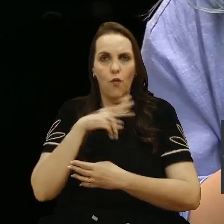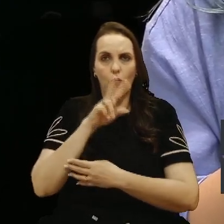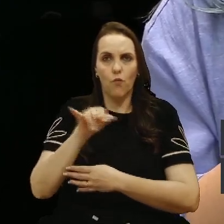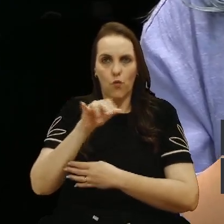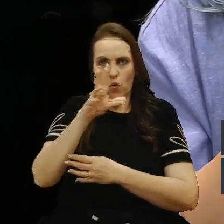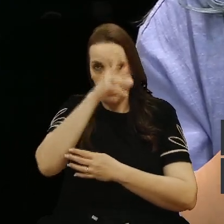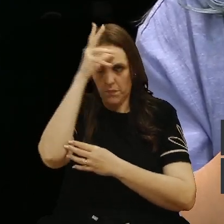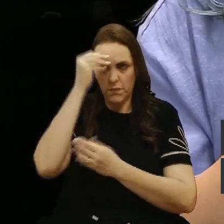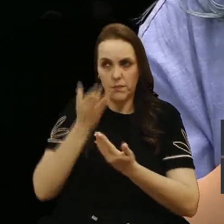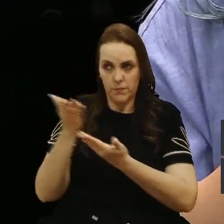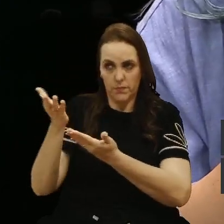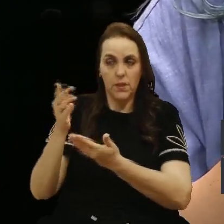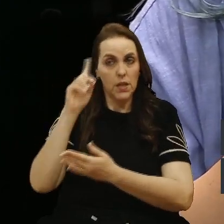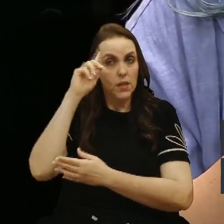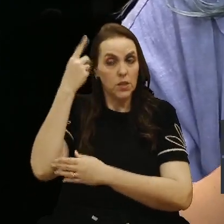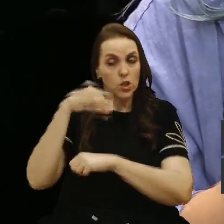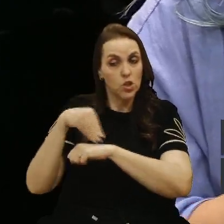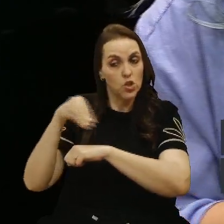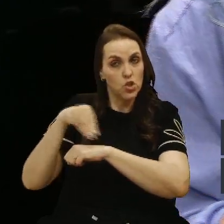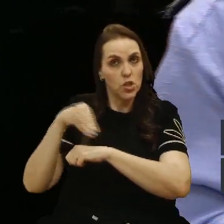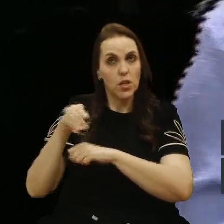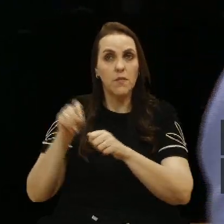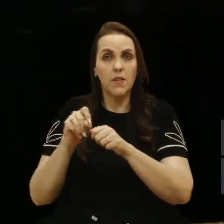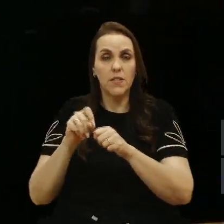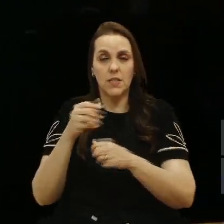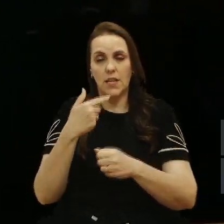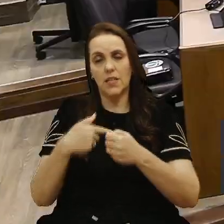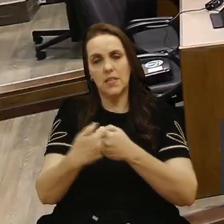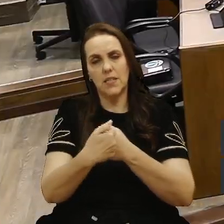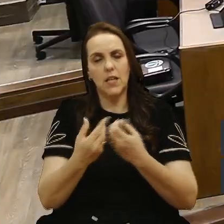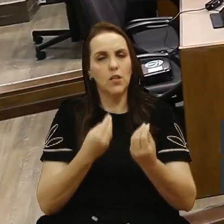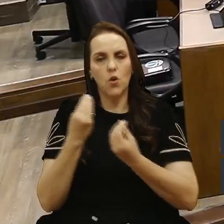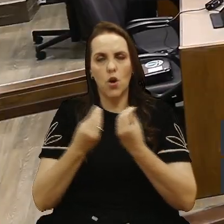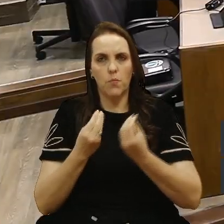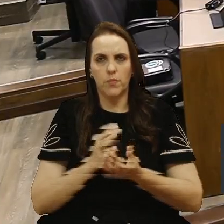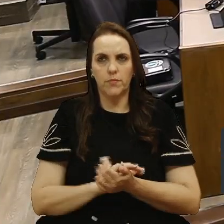Executivo sugestões de como que a gente pode fazer isso na nossa cidade. Obrigado, senhor presidente. Obrigado, vereadora. Próximo vereador inscrito.